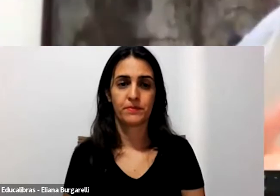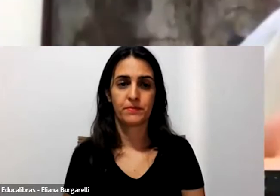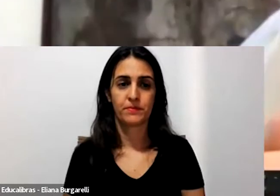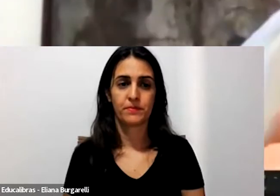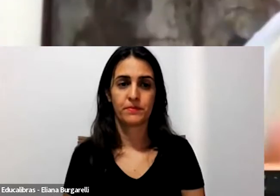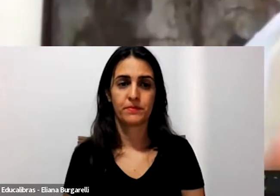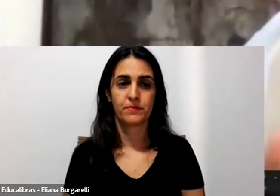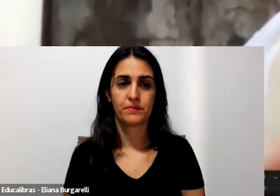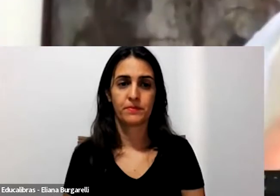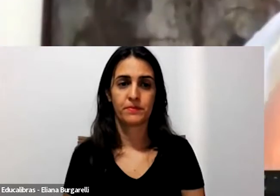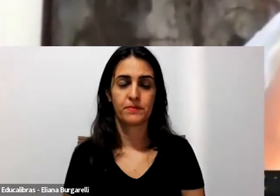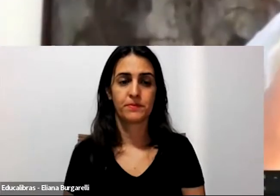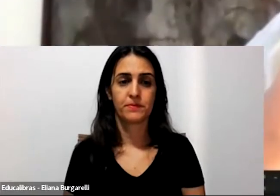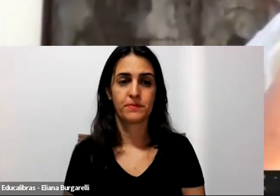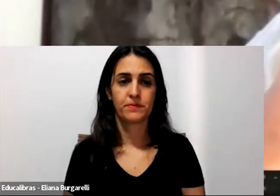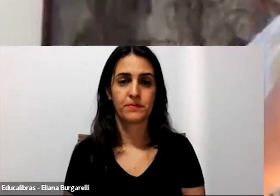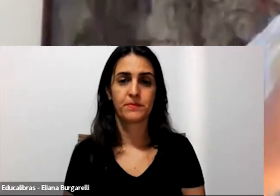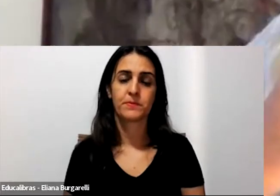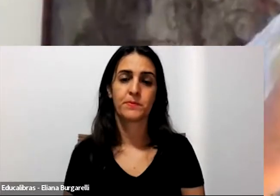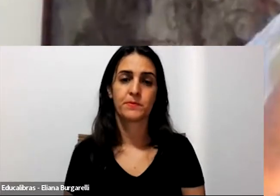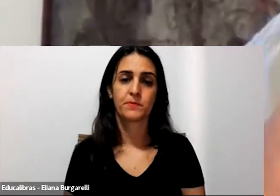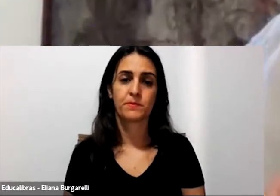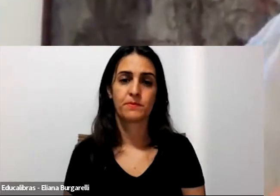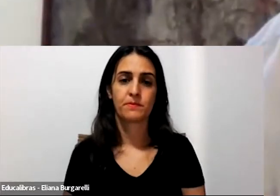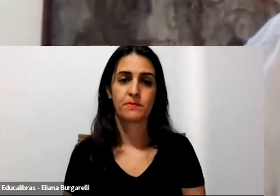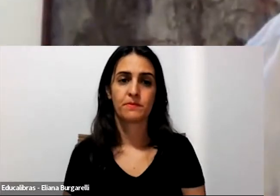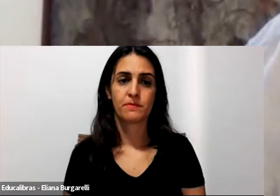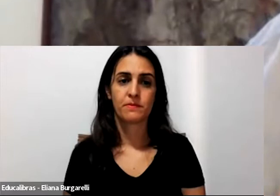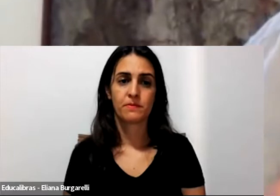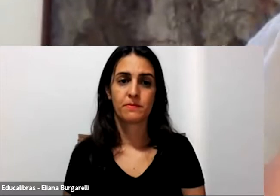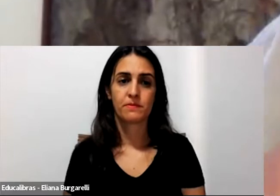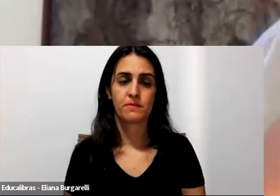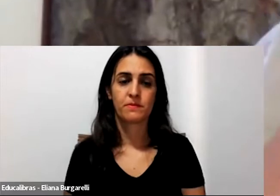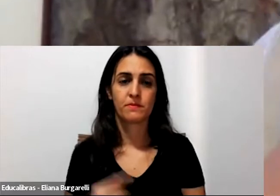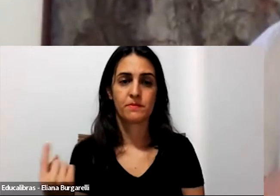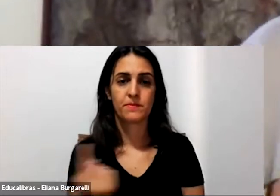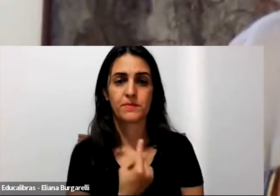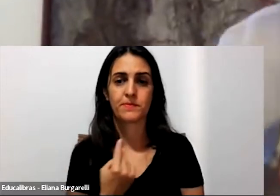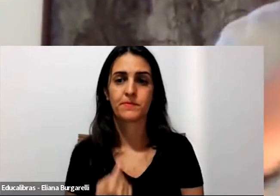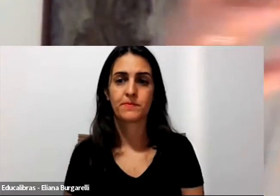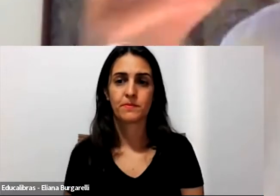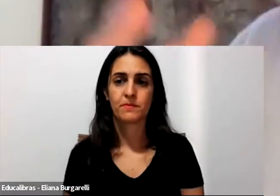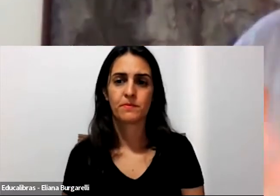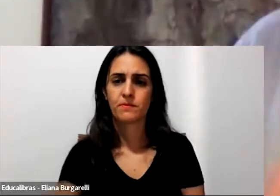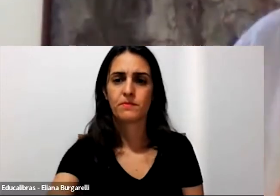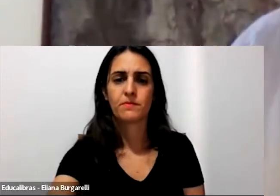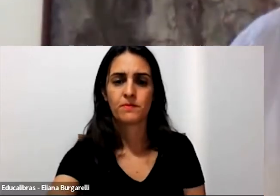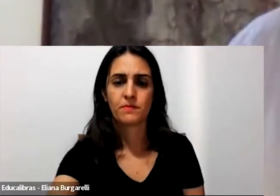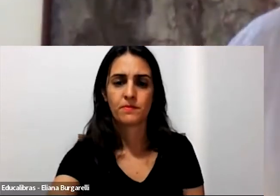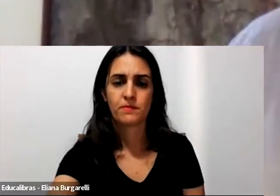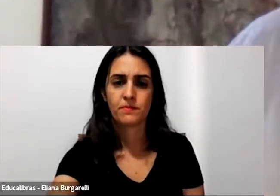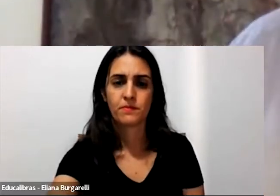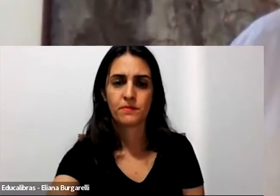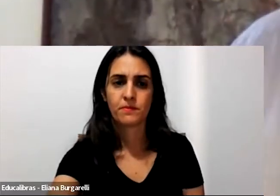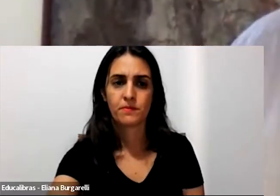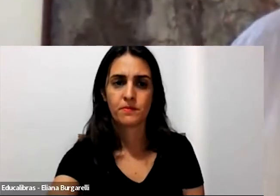terminar. Nós estamos protegendo muito mal e, portanto, tem que haver um